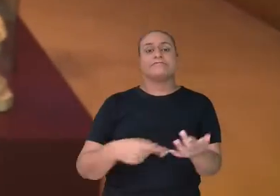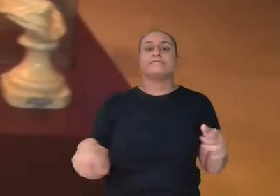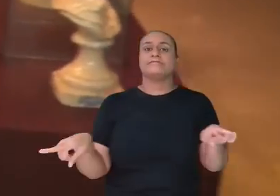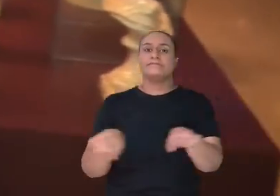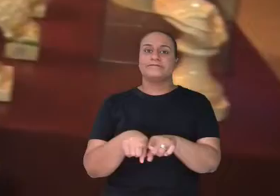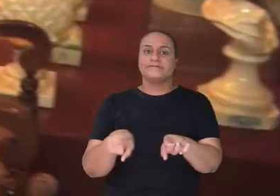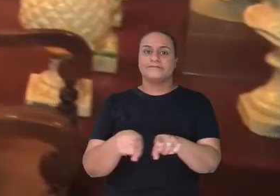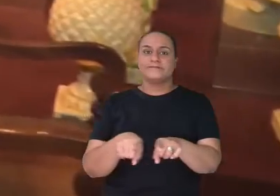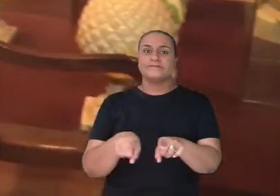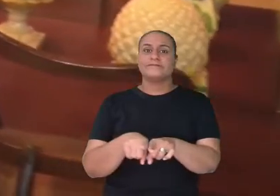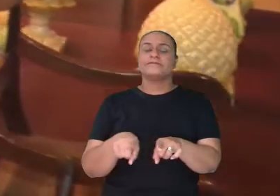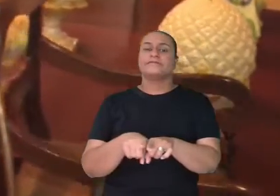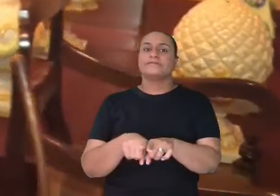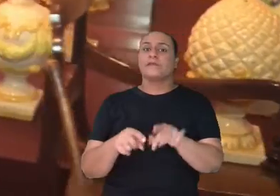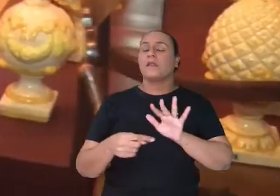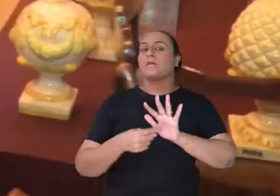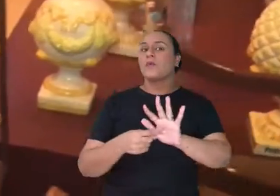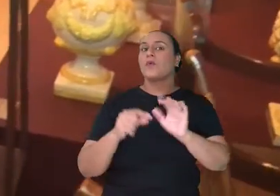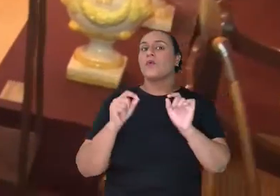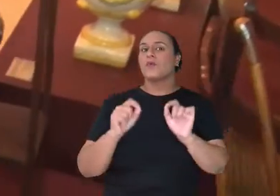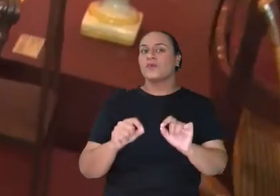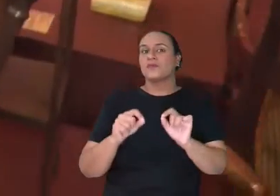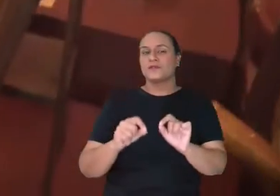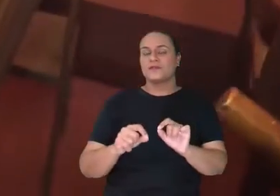tempo, a gente traz um pouco